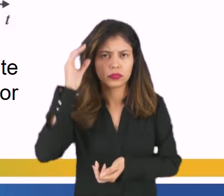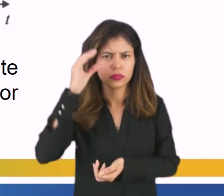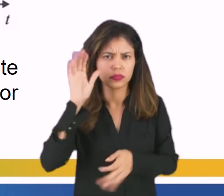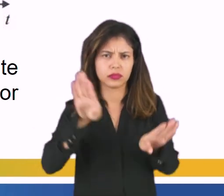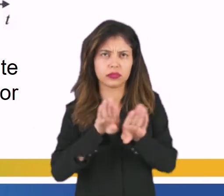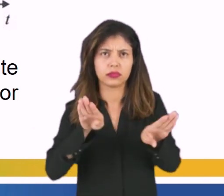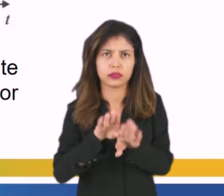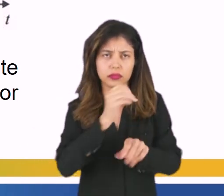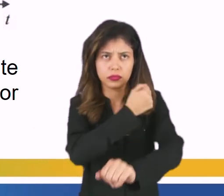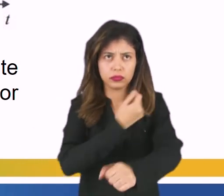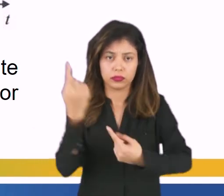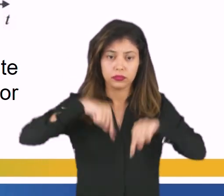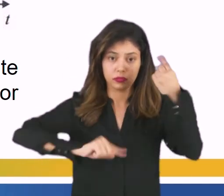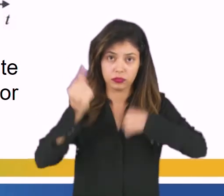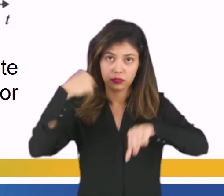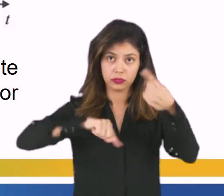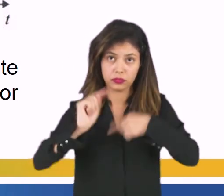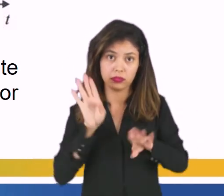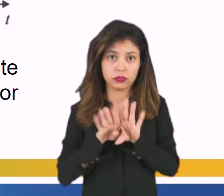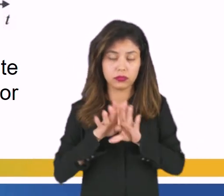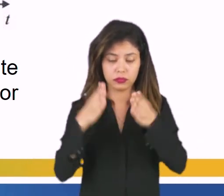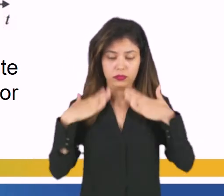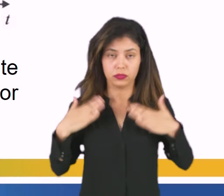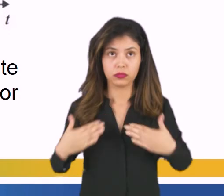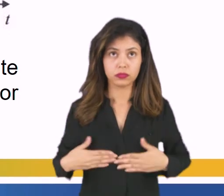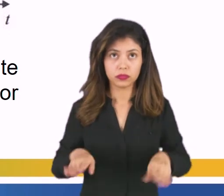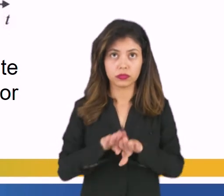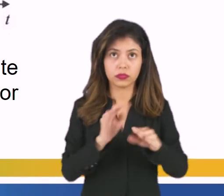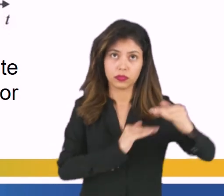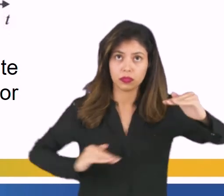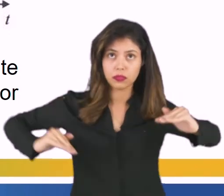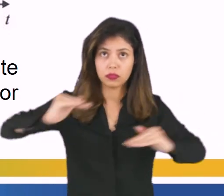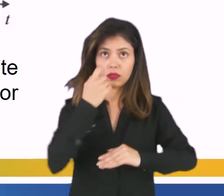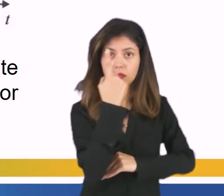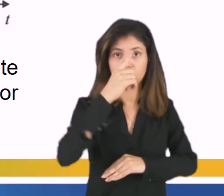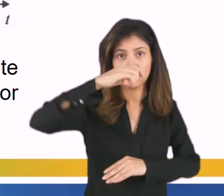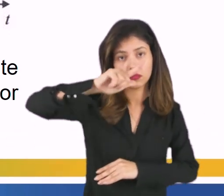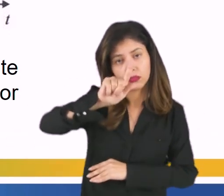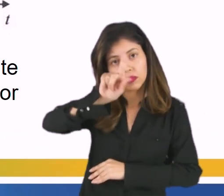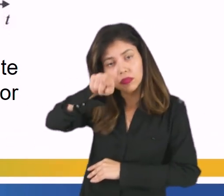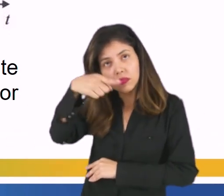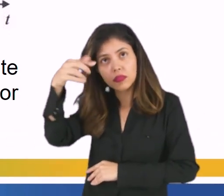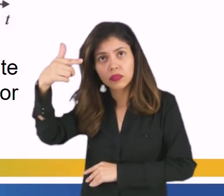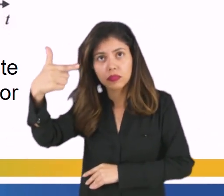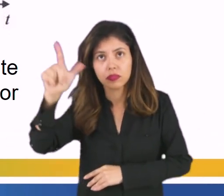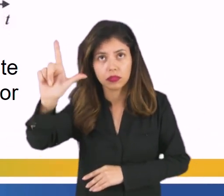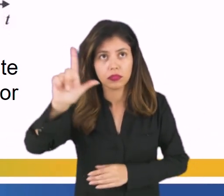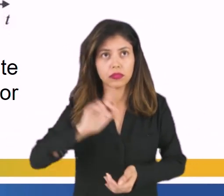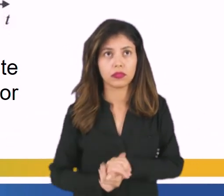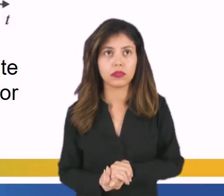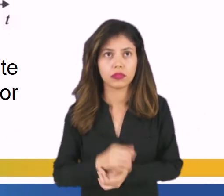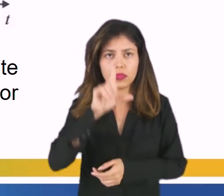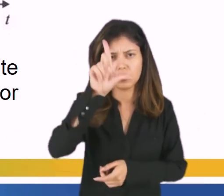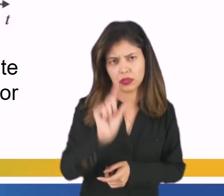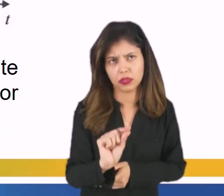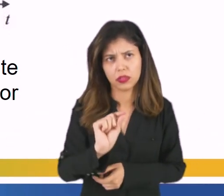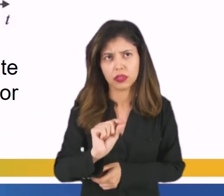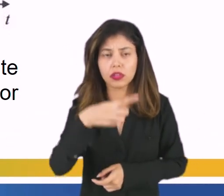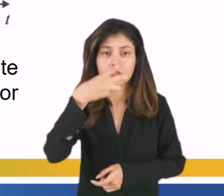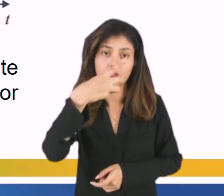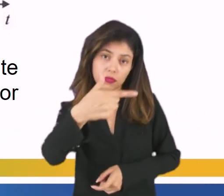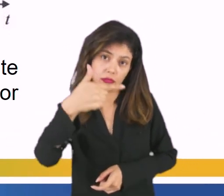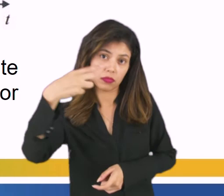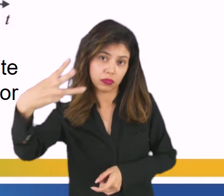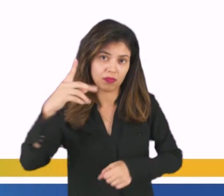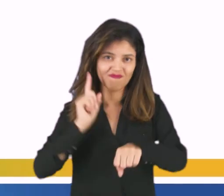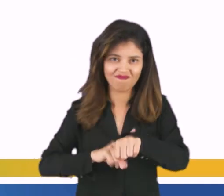corrente sanguínea de uma pessoa em questão foi superior a 1 grama-litro, por menos de 23